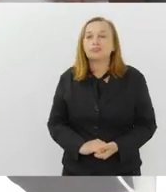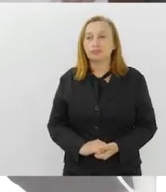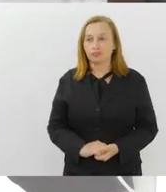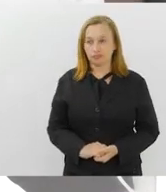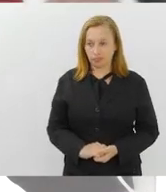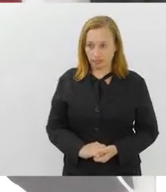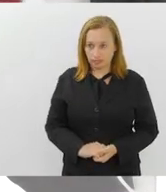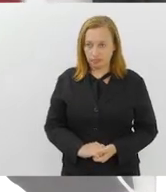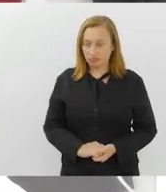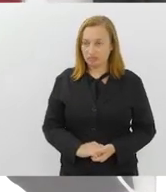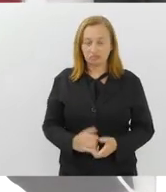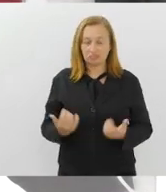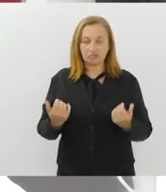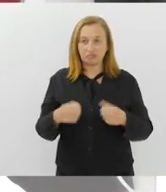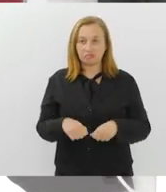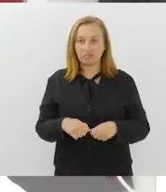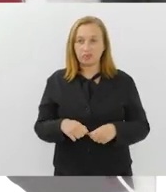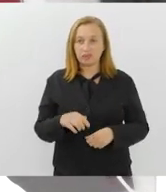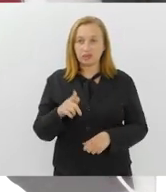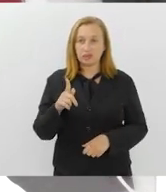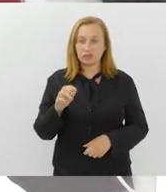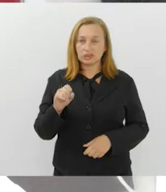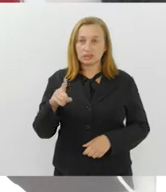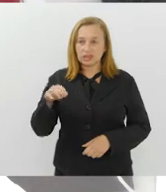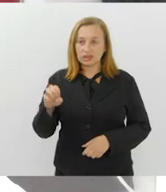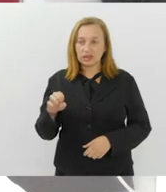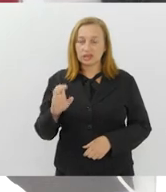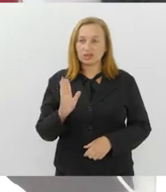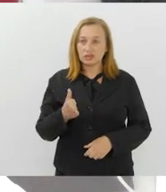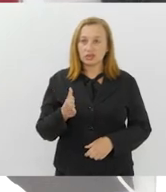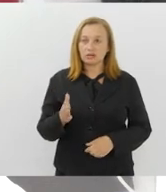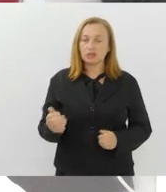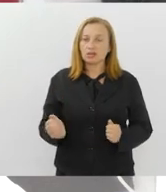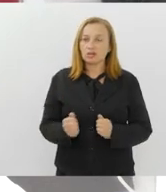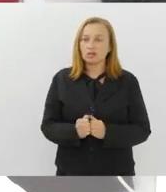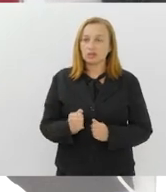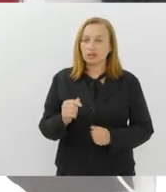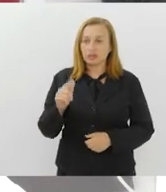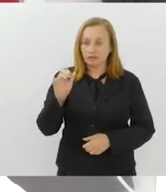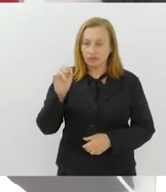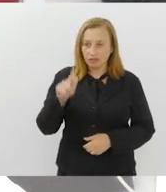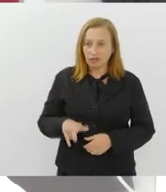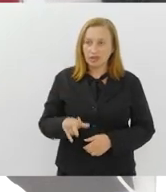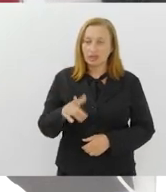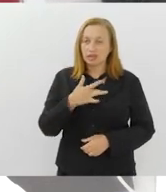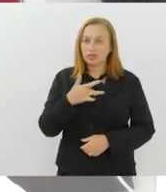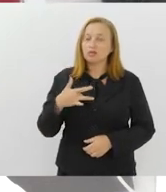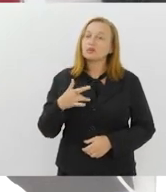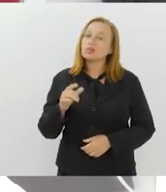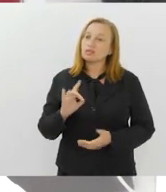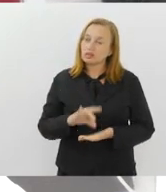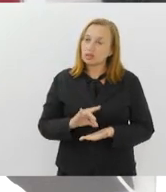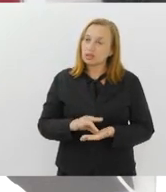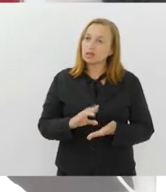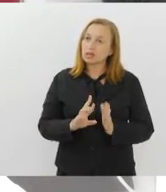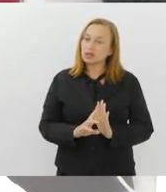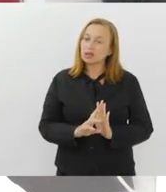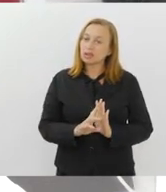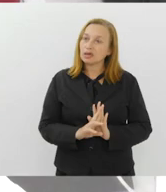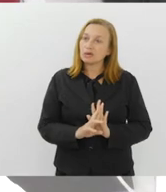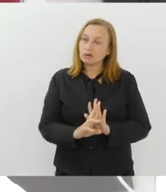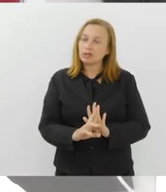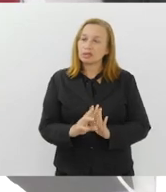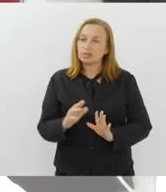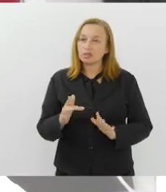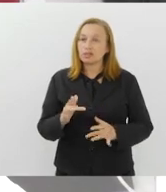não precisar considerar a CNSEG, sim já passar para a oitiva da FenaSaúde, que, de fato, representa as